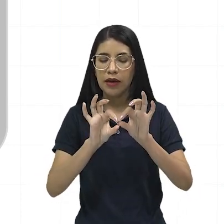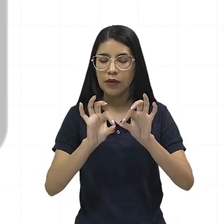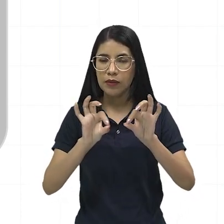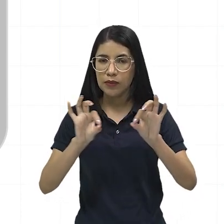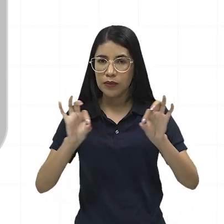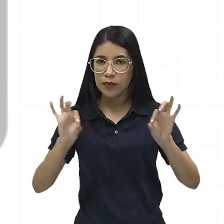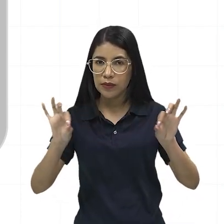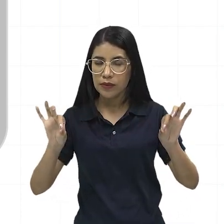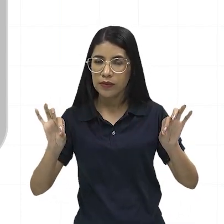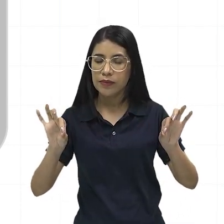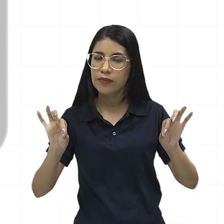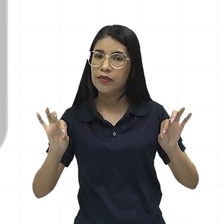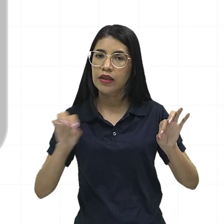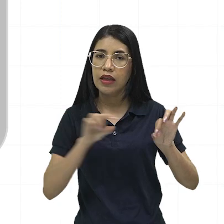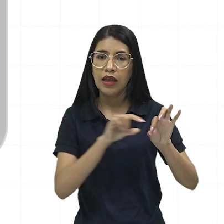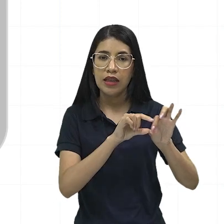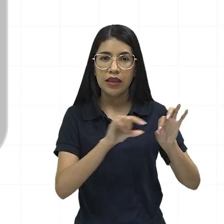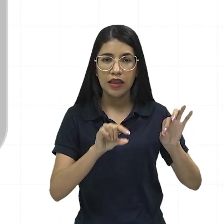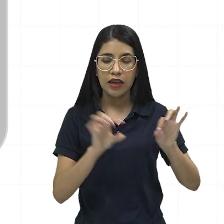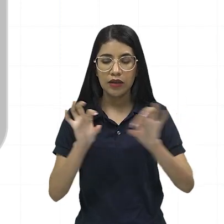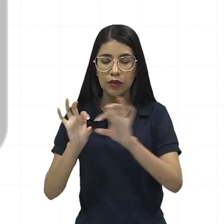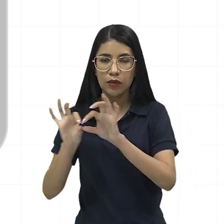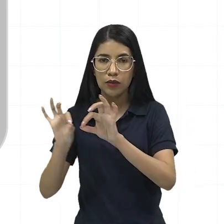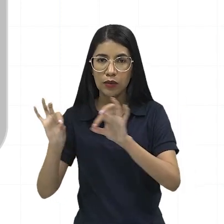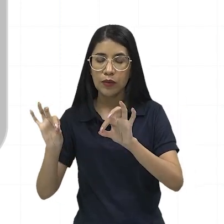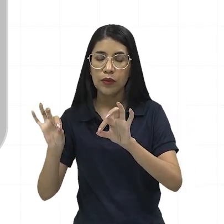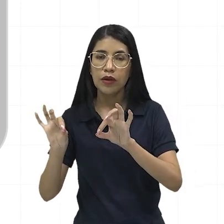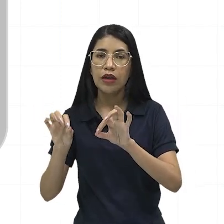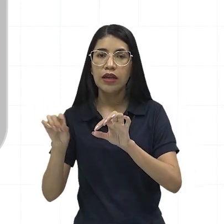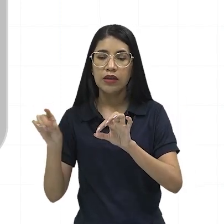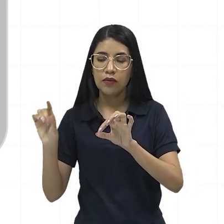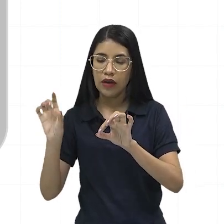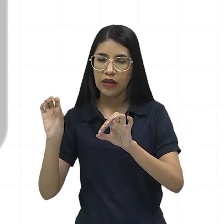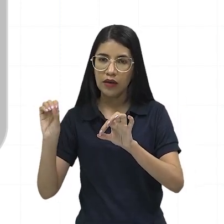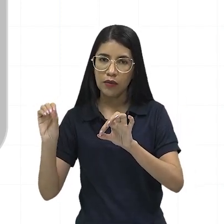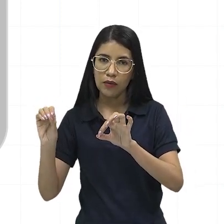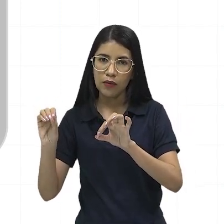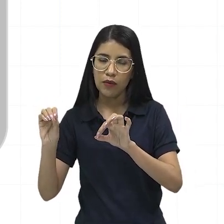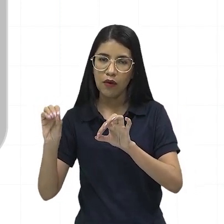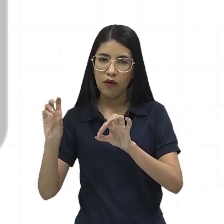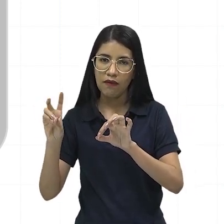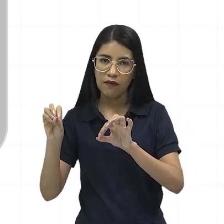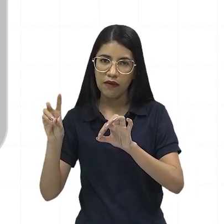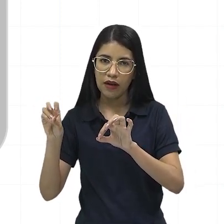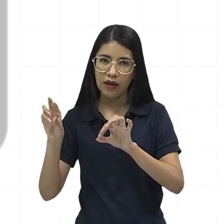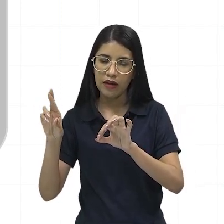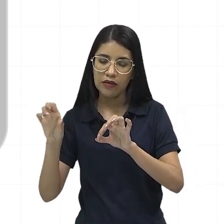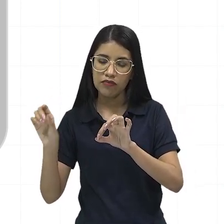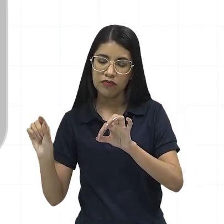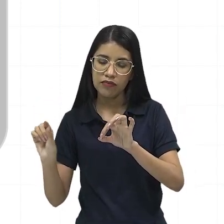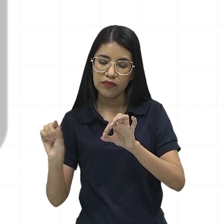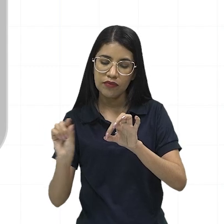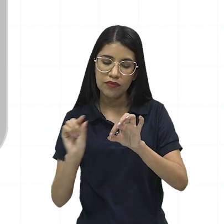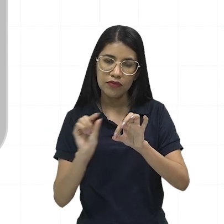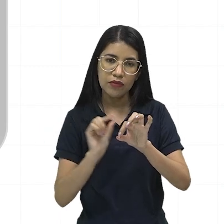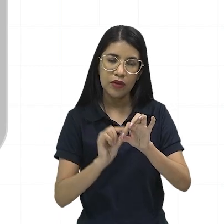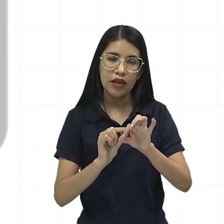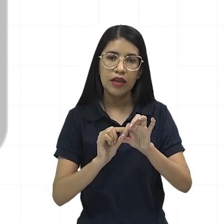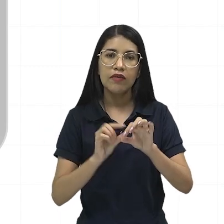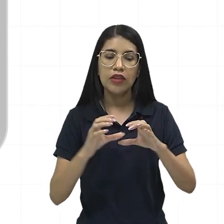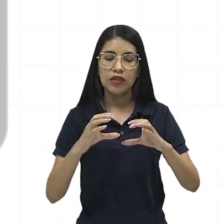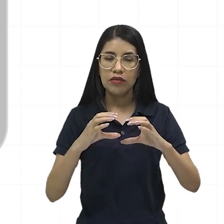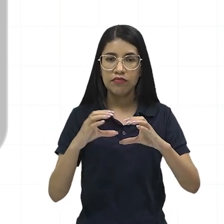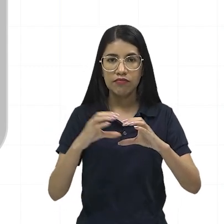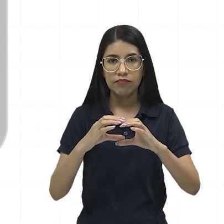Cada uma dessas tubas encaminha o ovócito liberado pelo ovário, ao qual está relacionado até o útero,